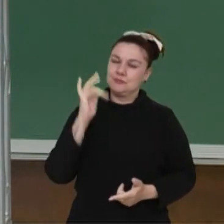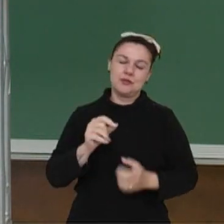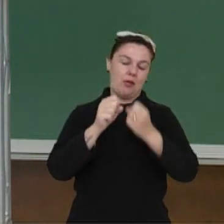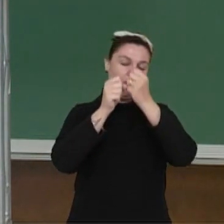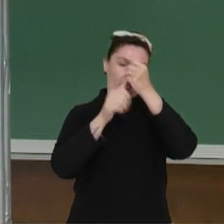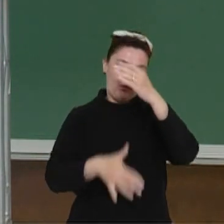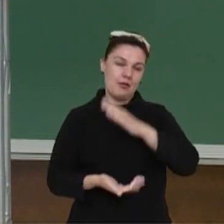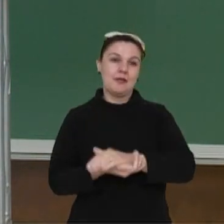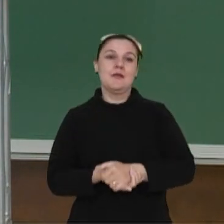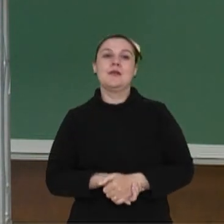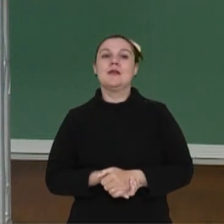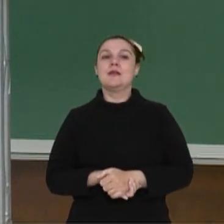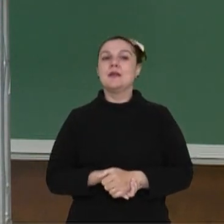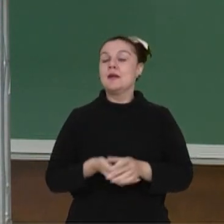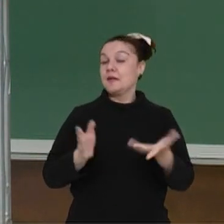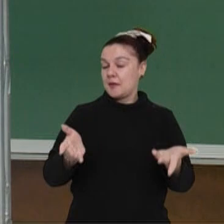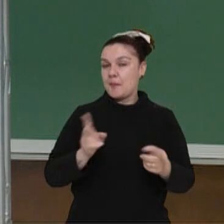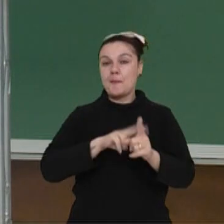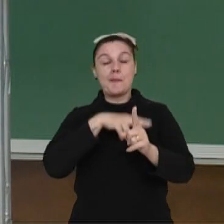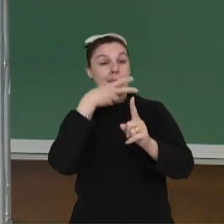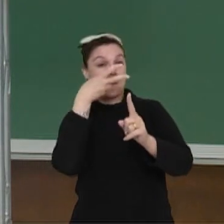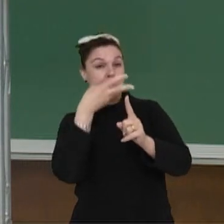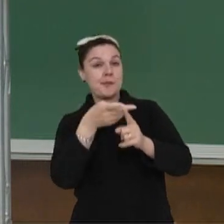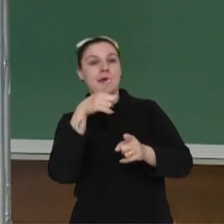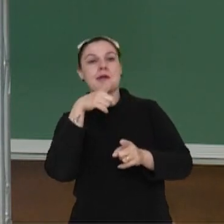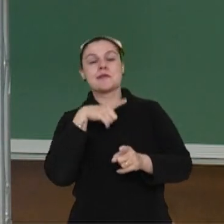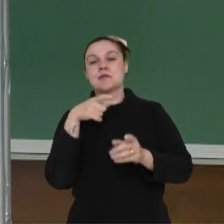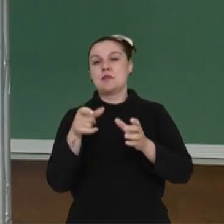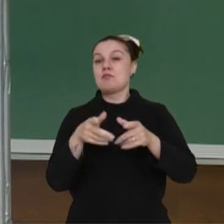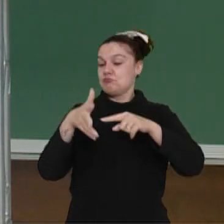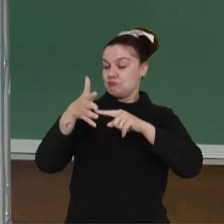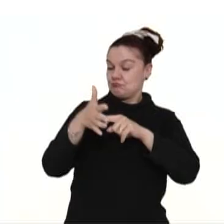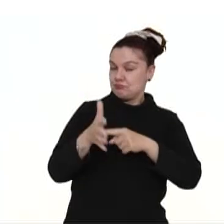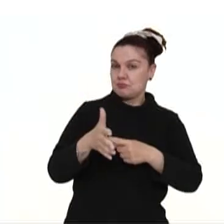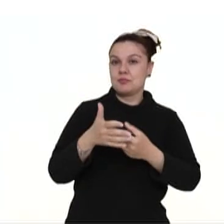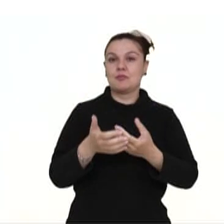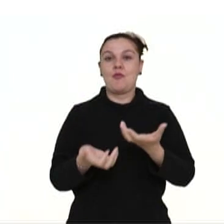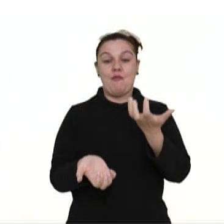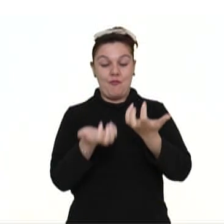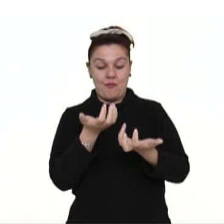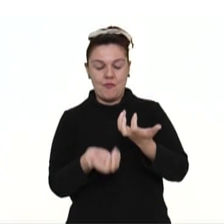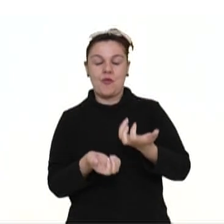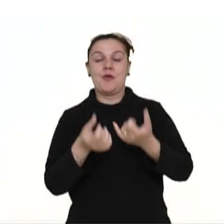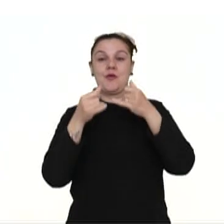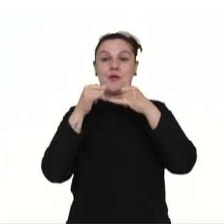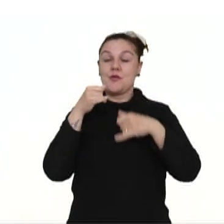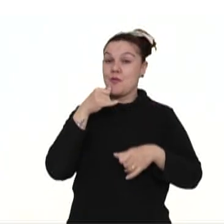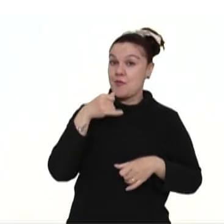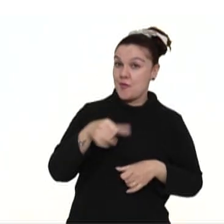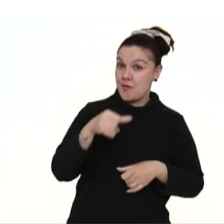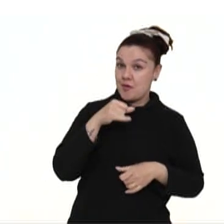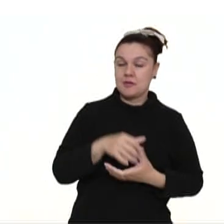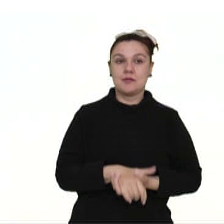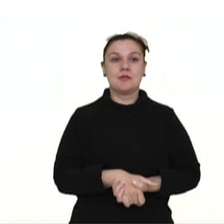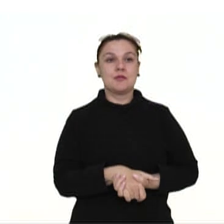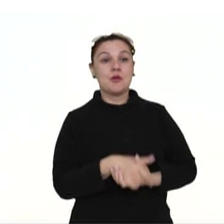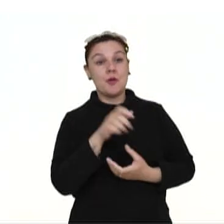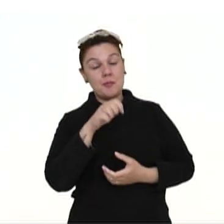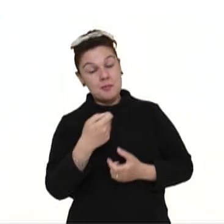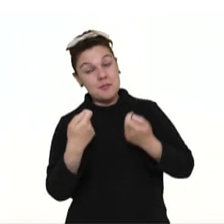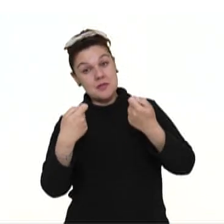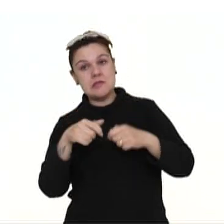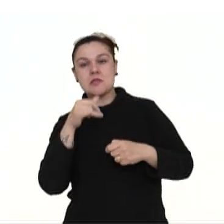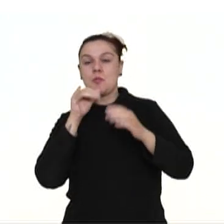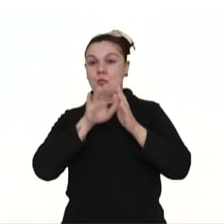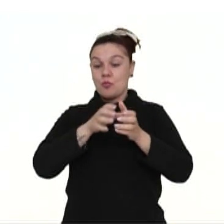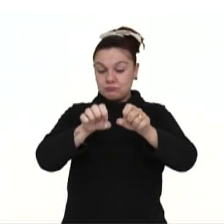processo complexo desse. E além disso, a gente precisa de máquina, forno, energia. Então, para funcionar o forno, tem que ter ou energia